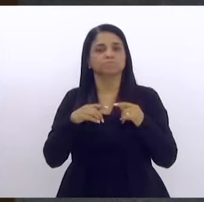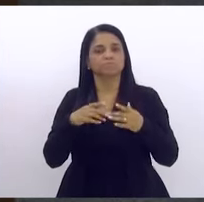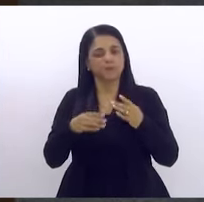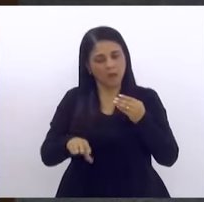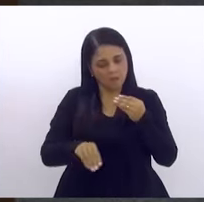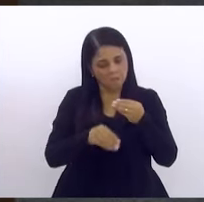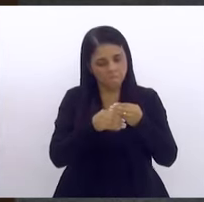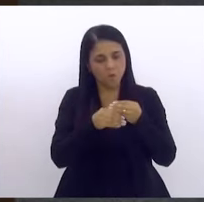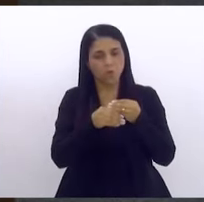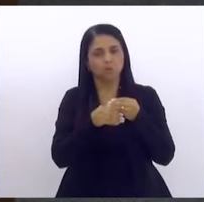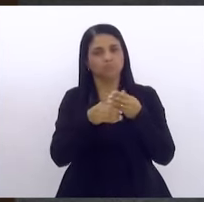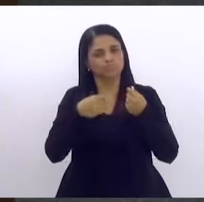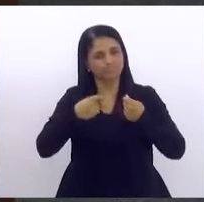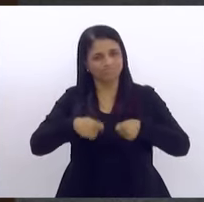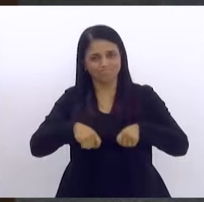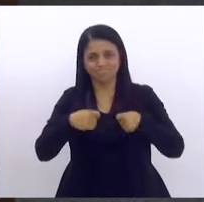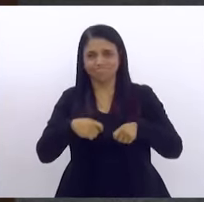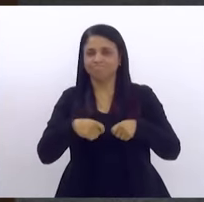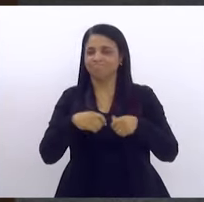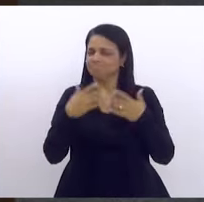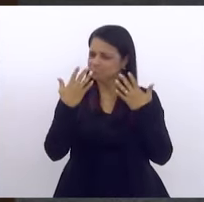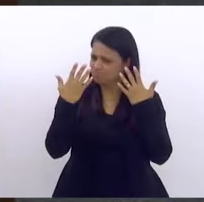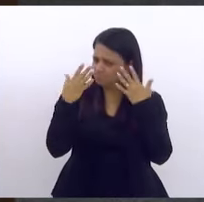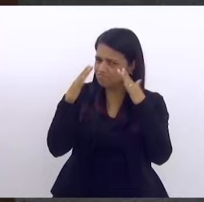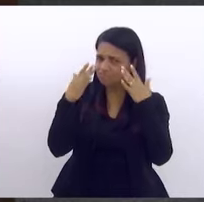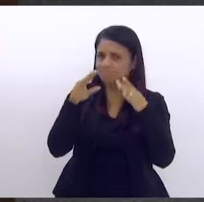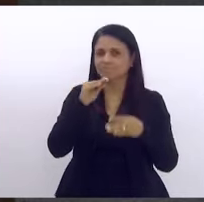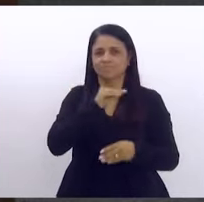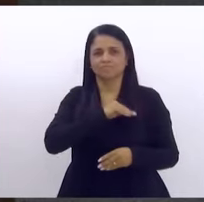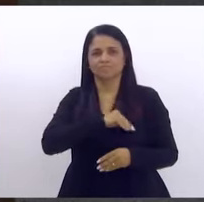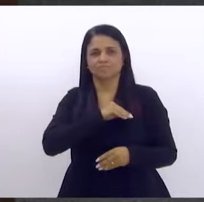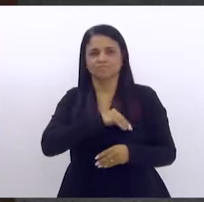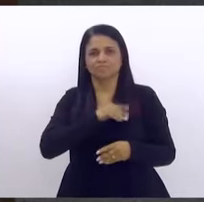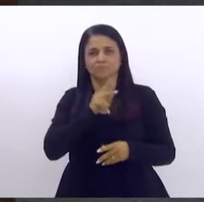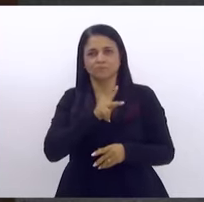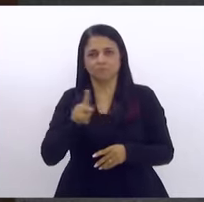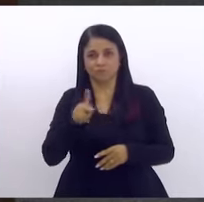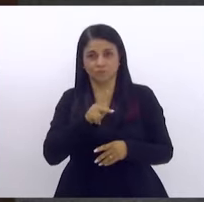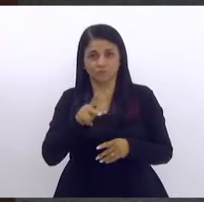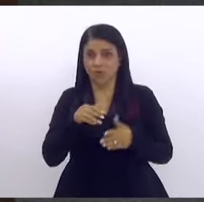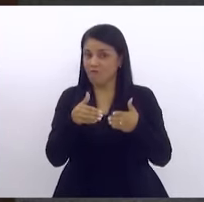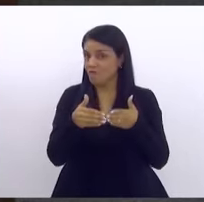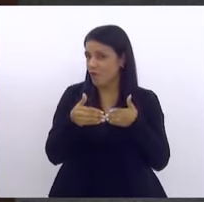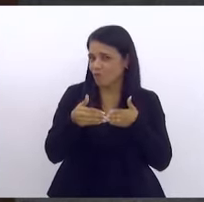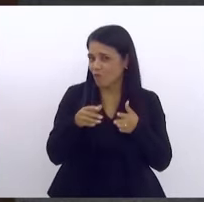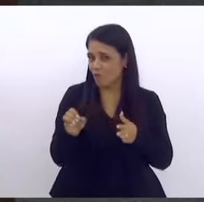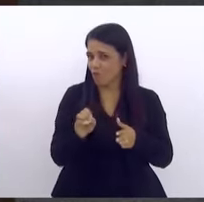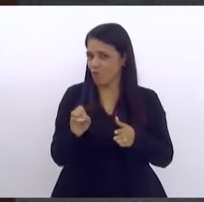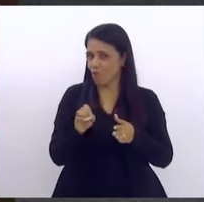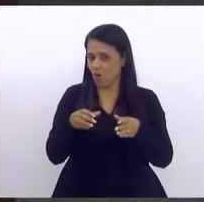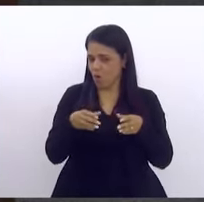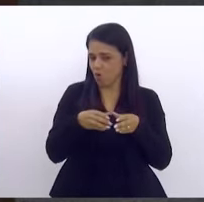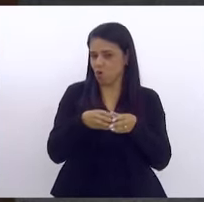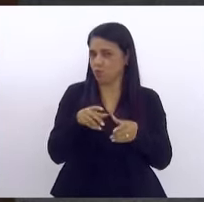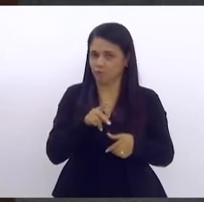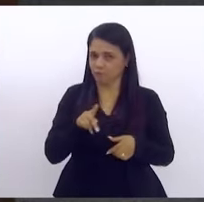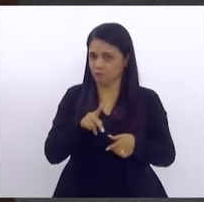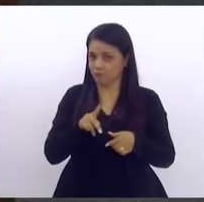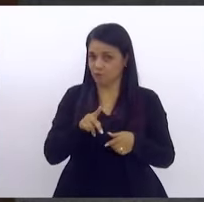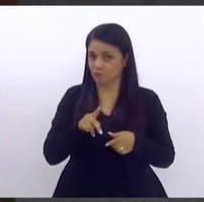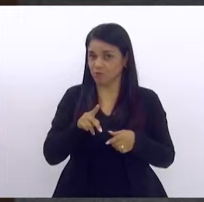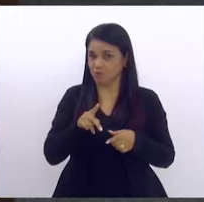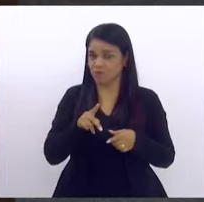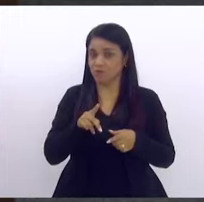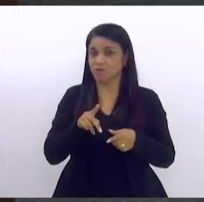abono merecido. Nós não estamos fazendo favor, deputado Brazão, favor algum a esta classe, muito pelo contrário.